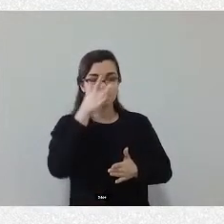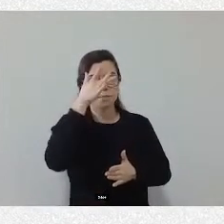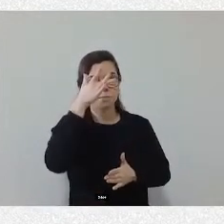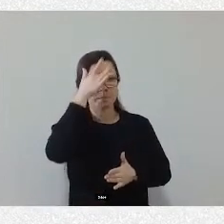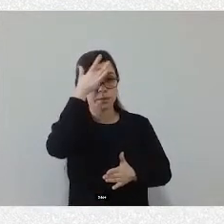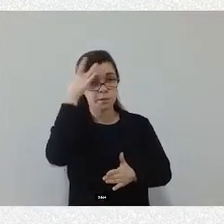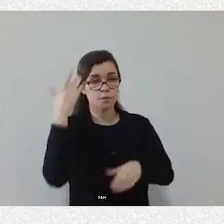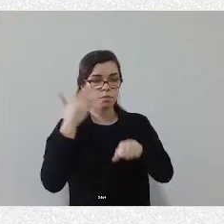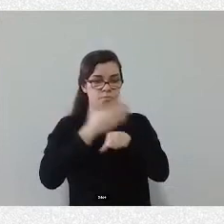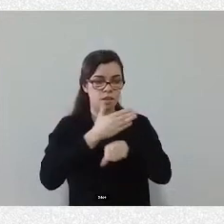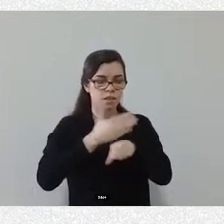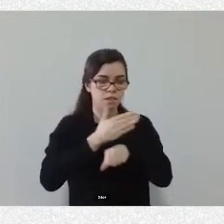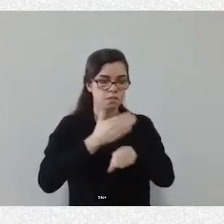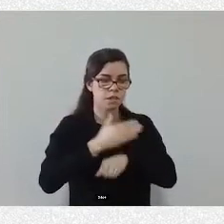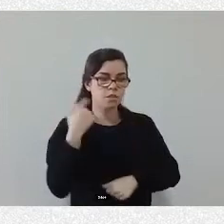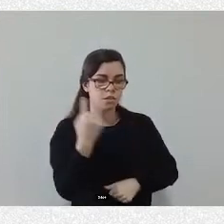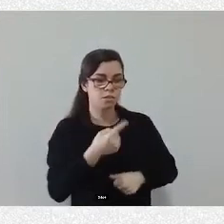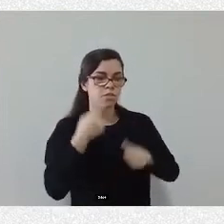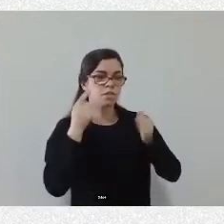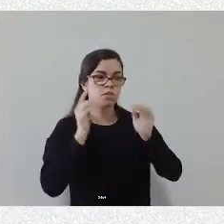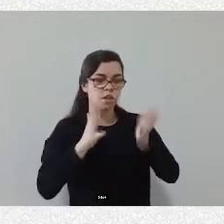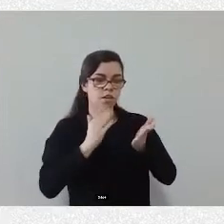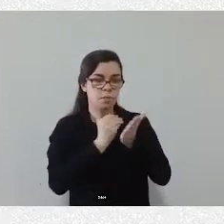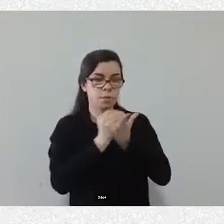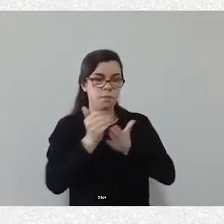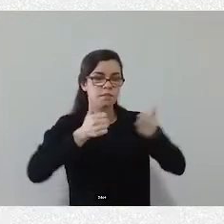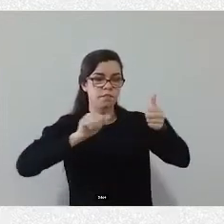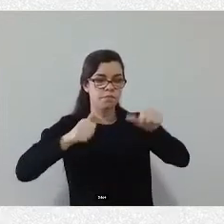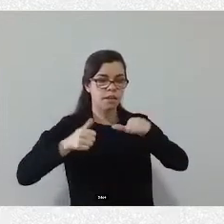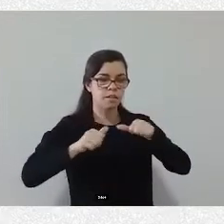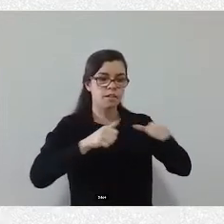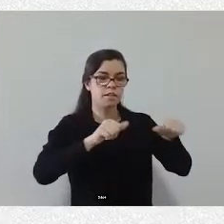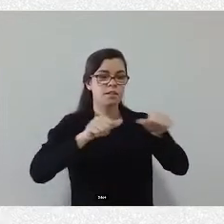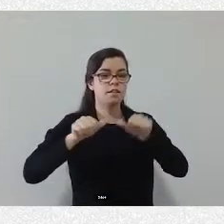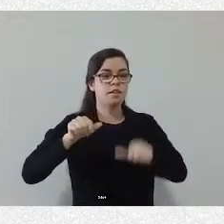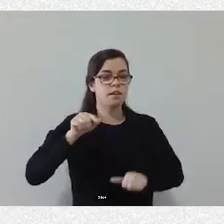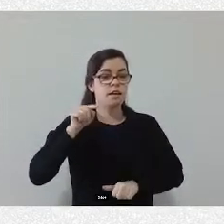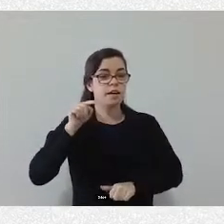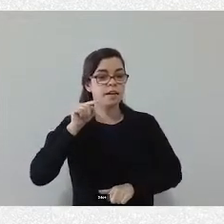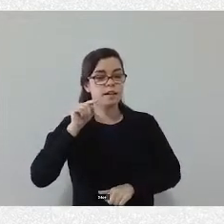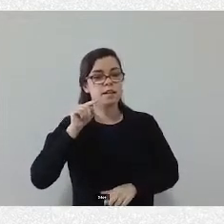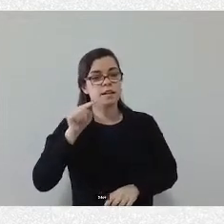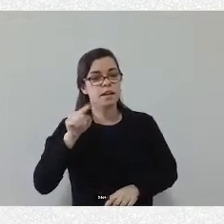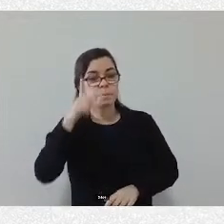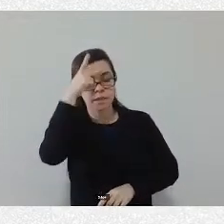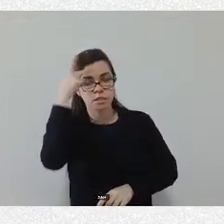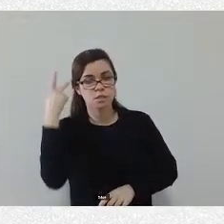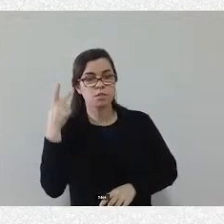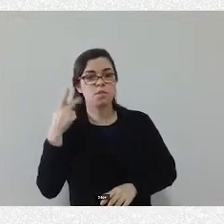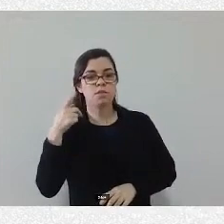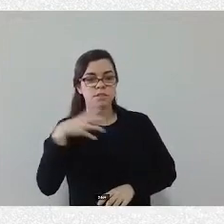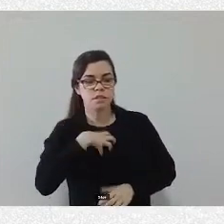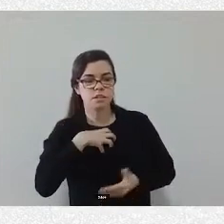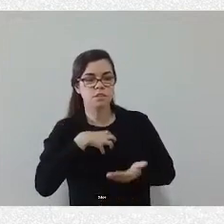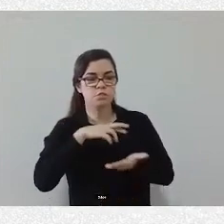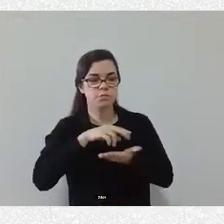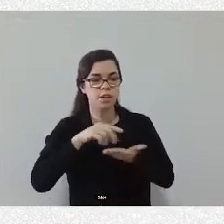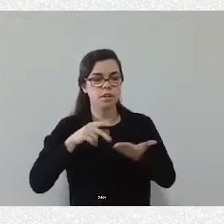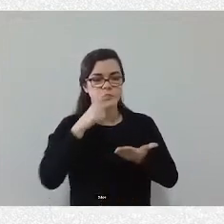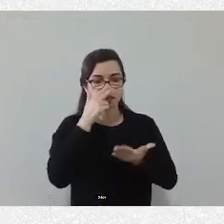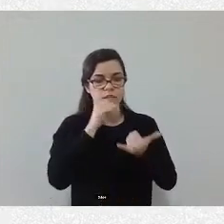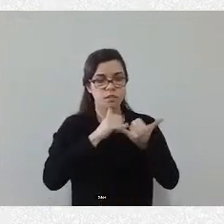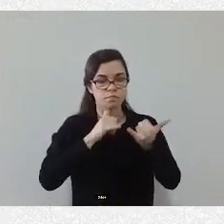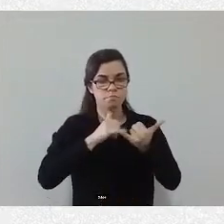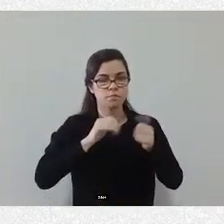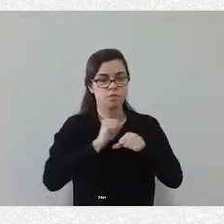avalia no seu histórico essa questão, né, do status vacinal. Não há necessidade do estudo aguardar a